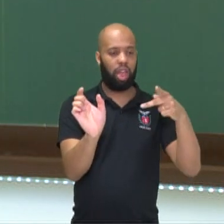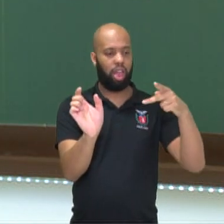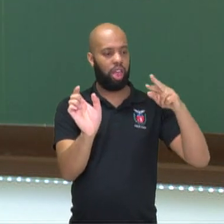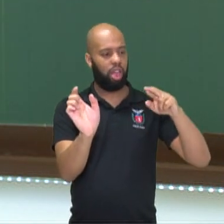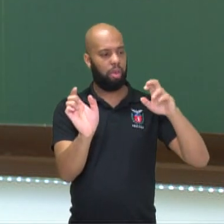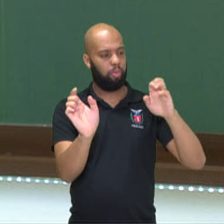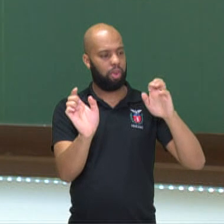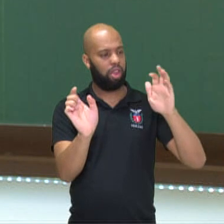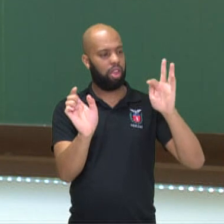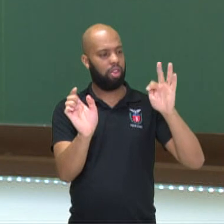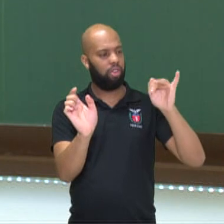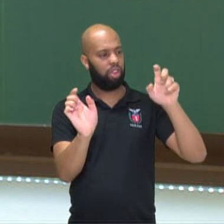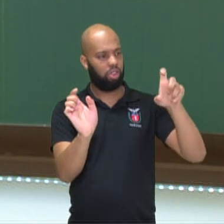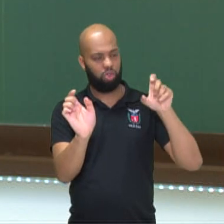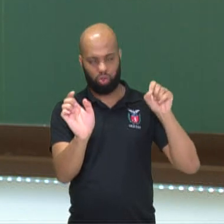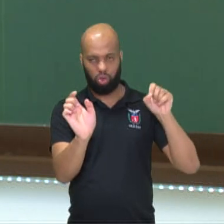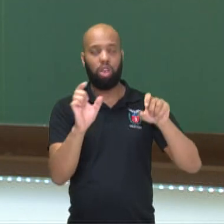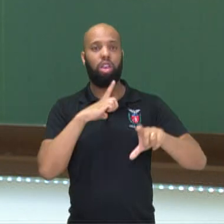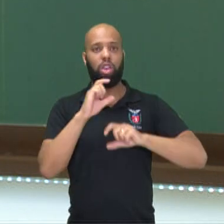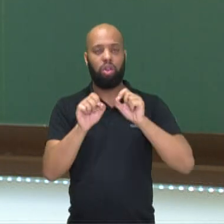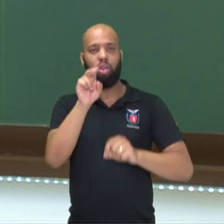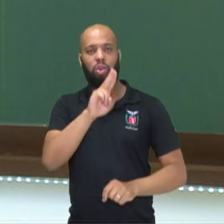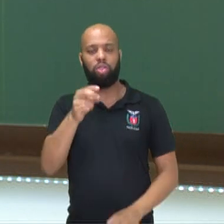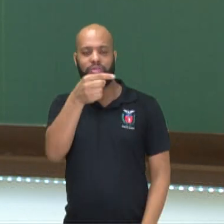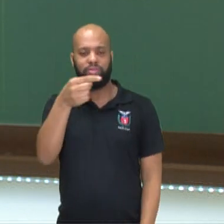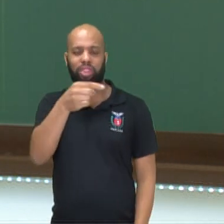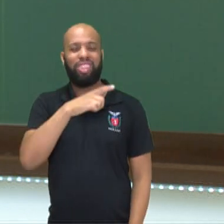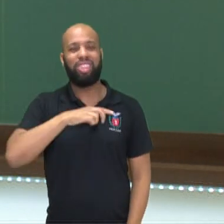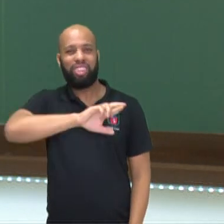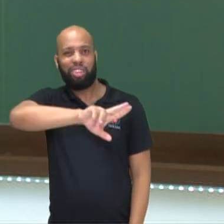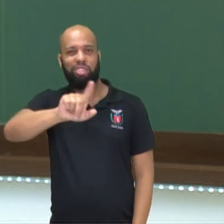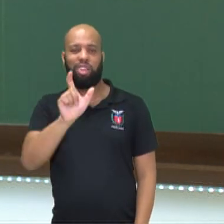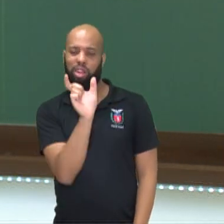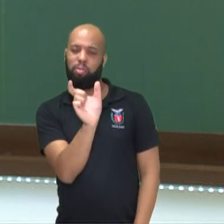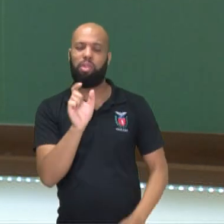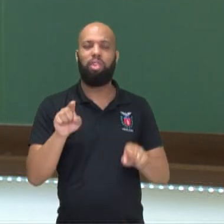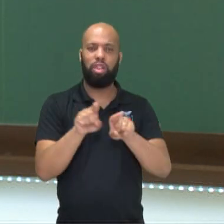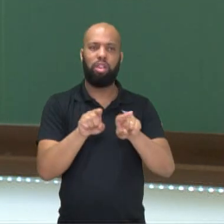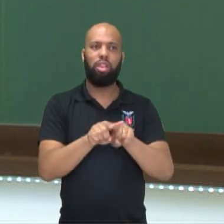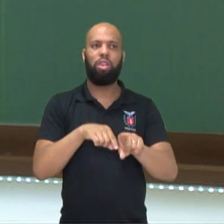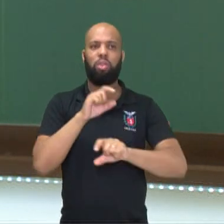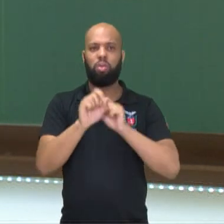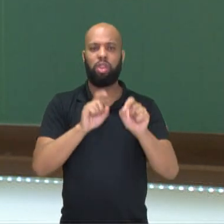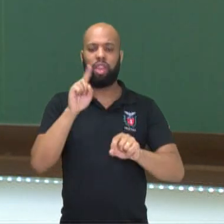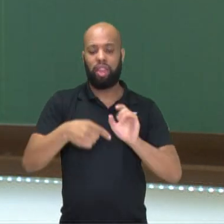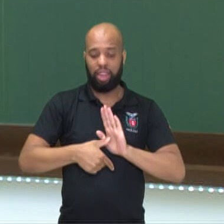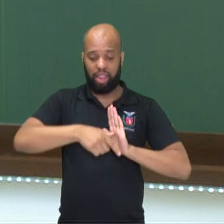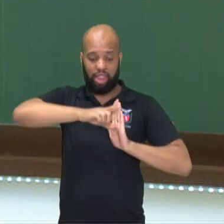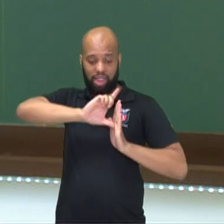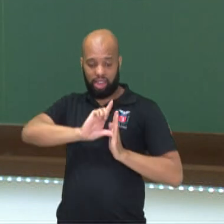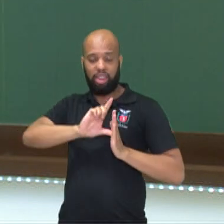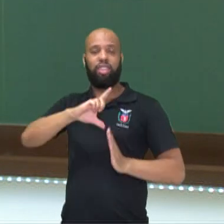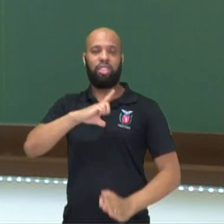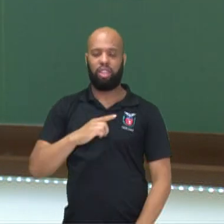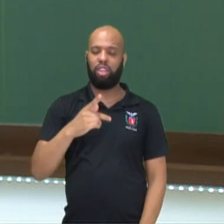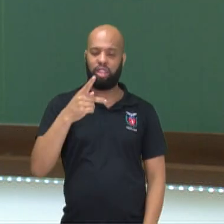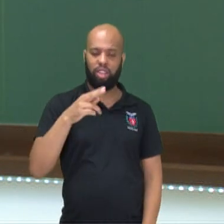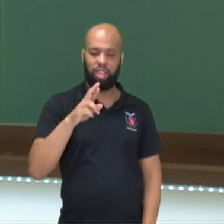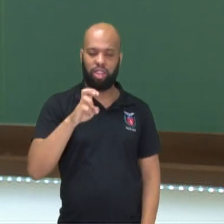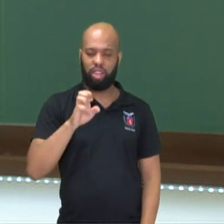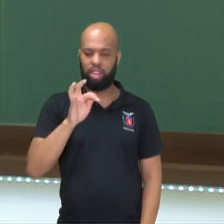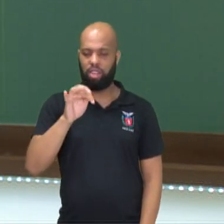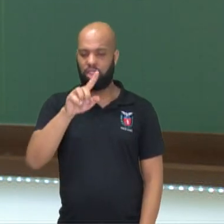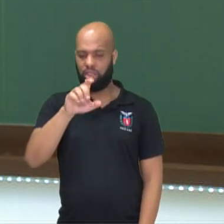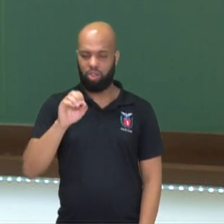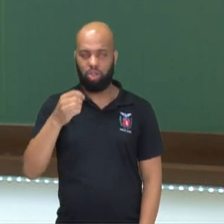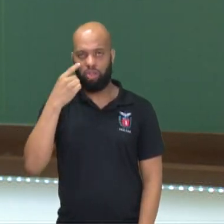hífen está presente em várias palavras que são precedidas pelos prefixos.